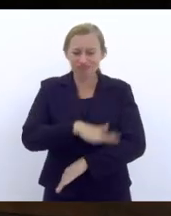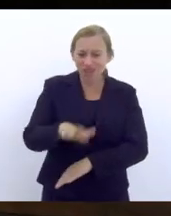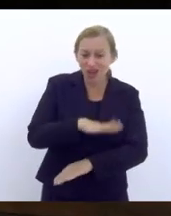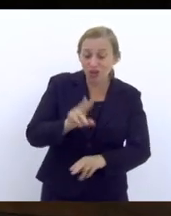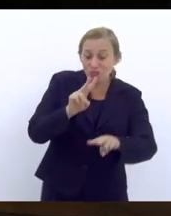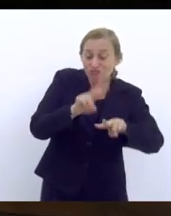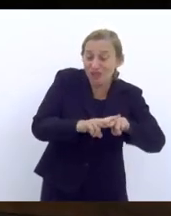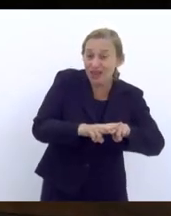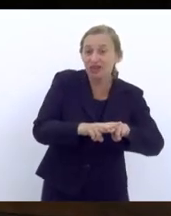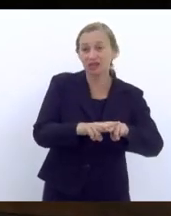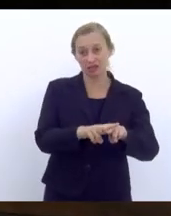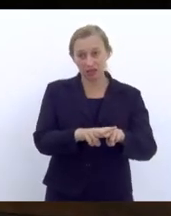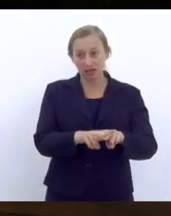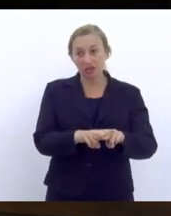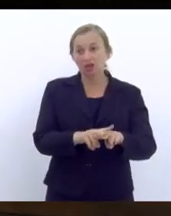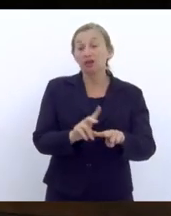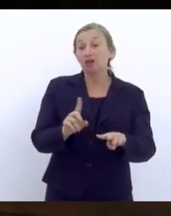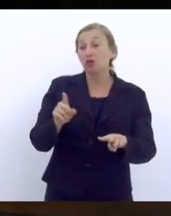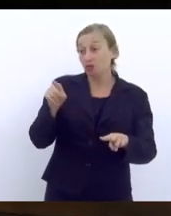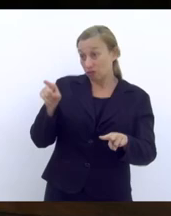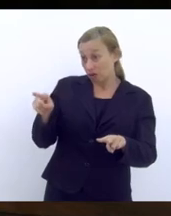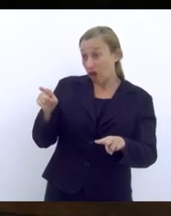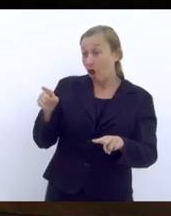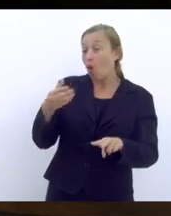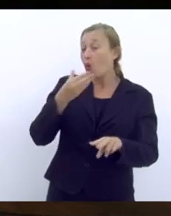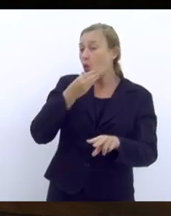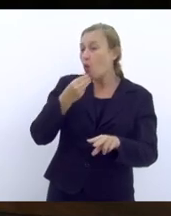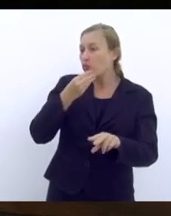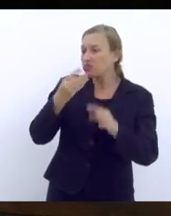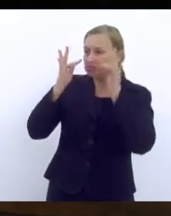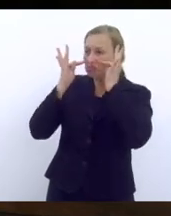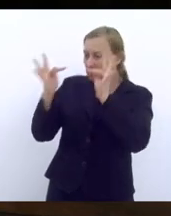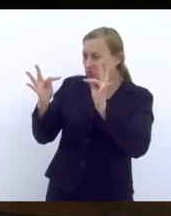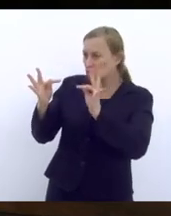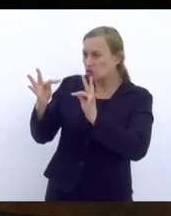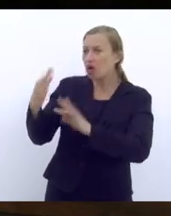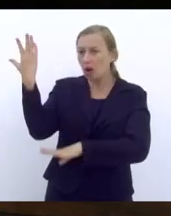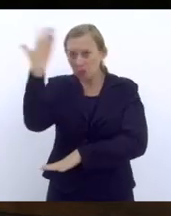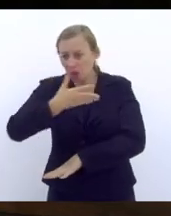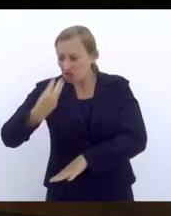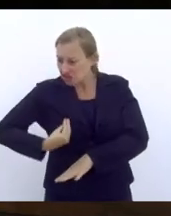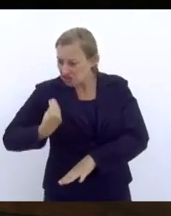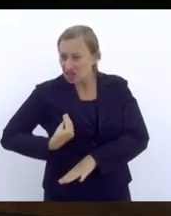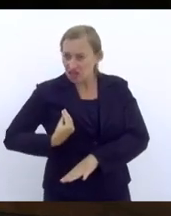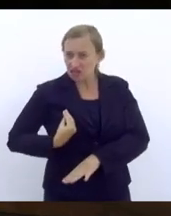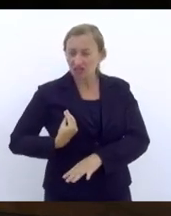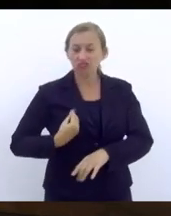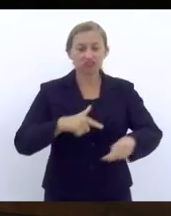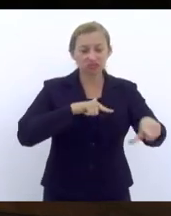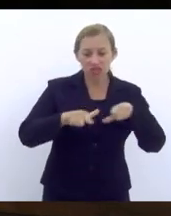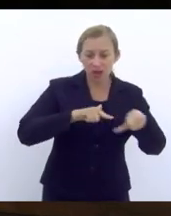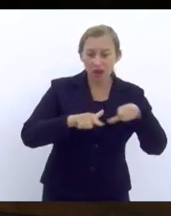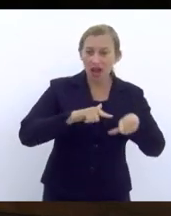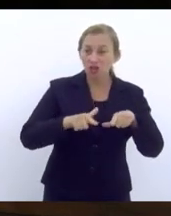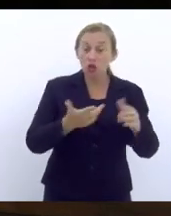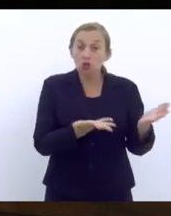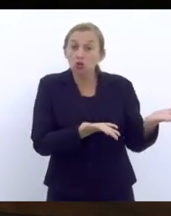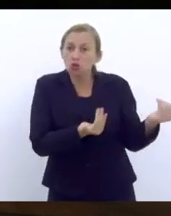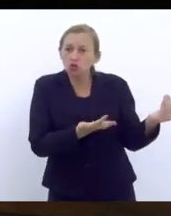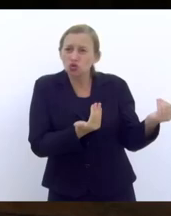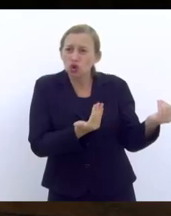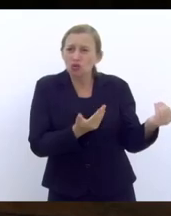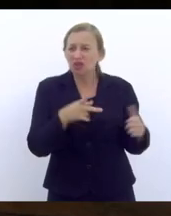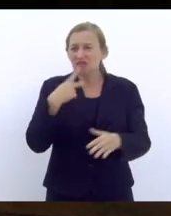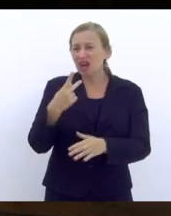e como sabe, é uma prova viva desse trabalho, a realização desse trabalho. São jovens que eles alegam que não